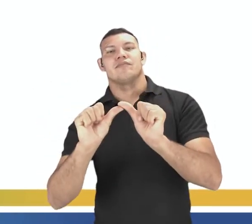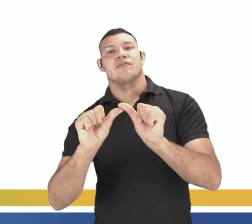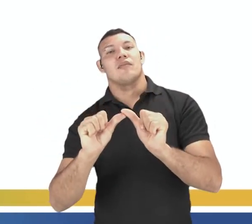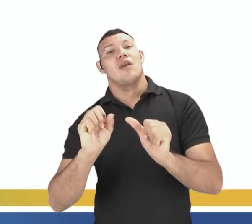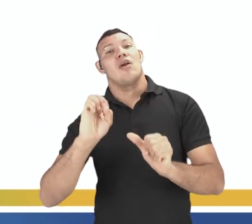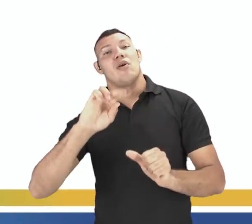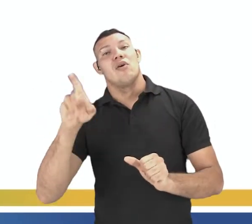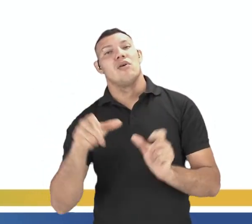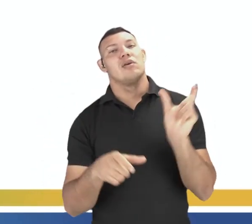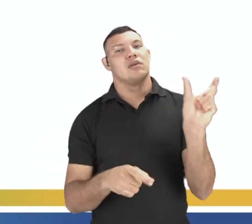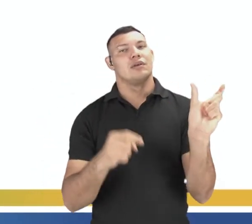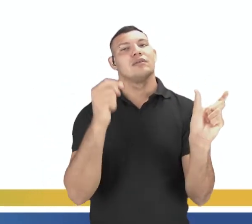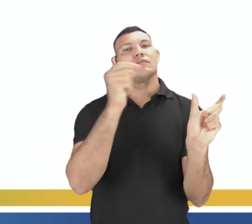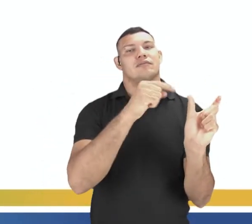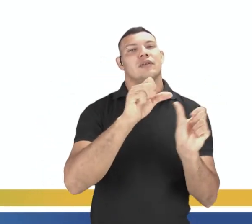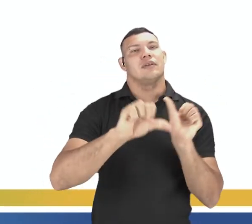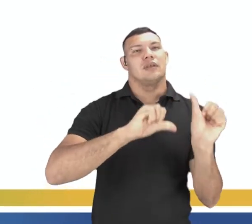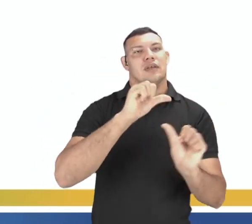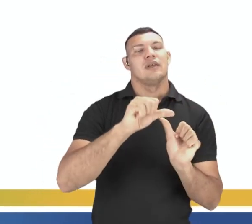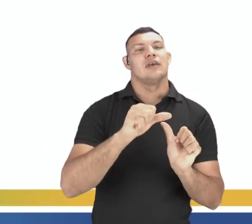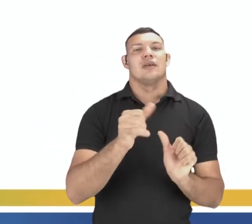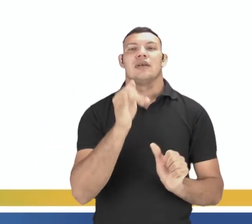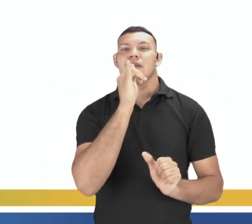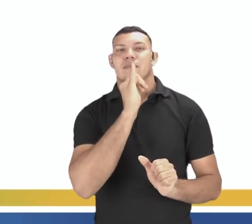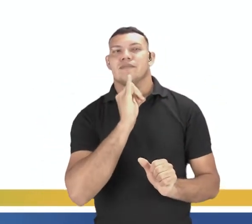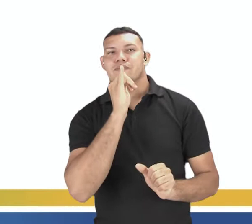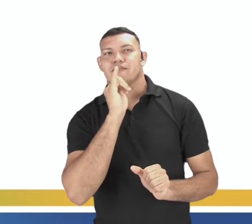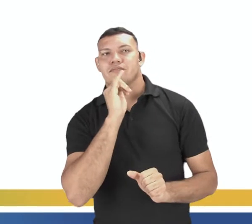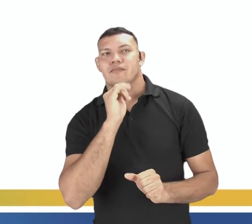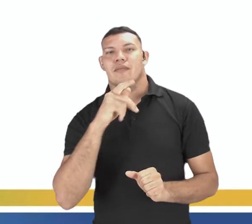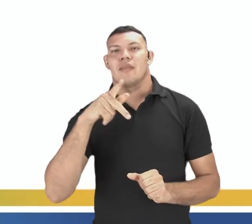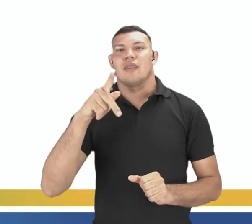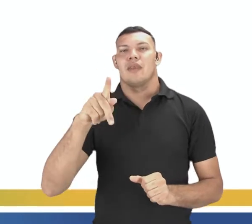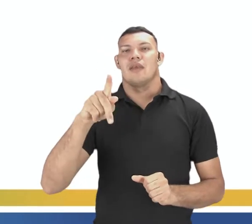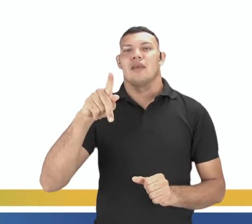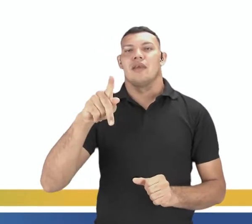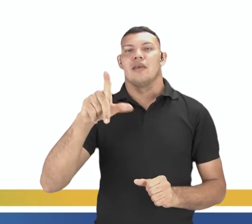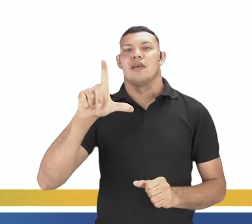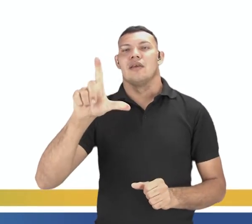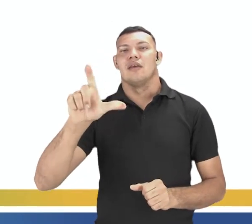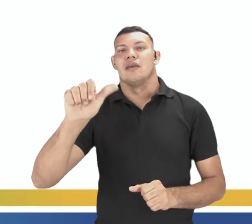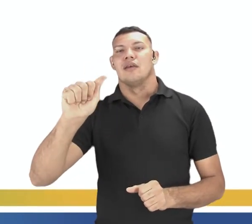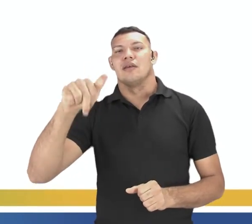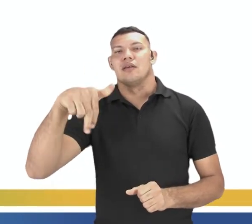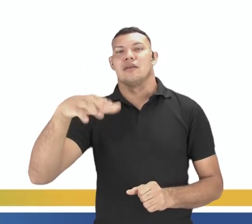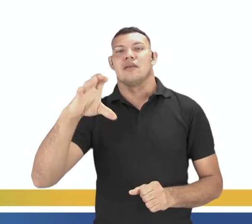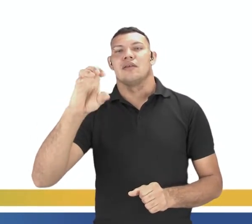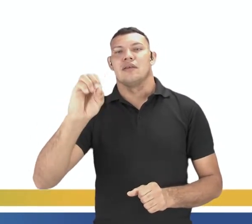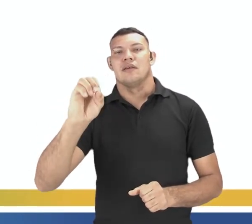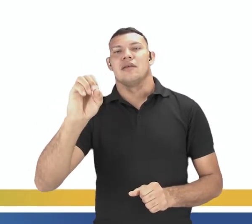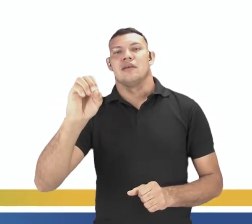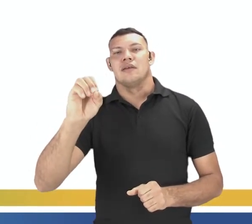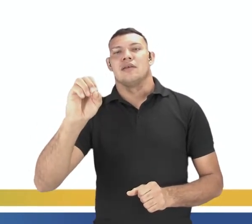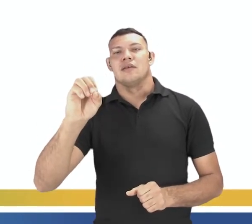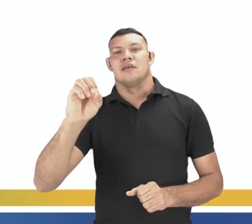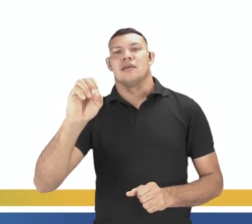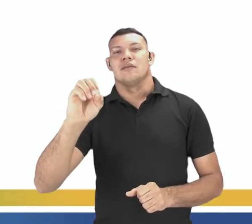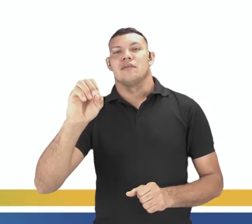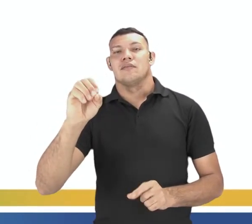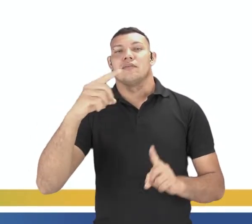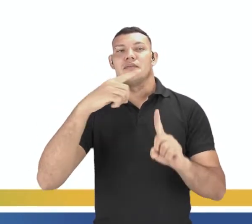mais alto, que seria planalto. Plano mais superfície,